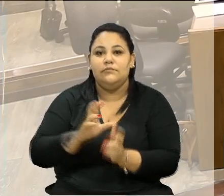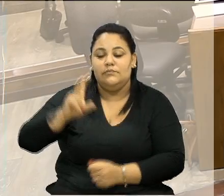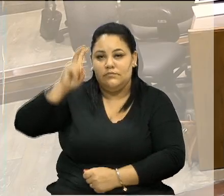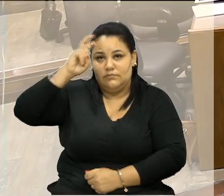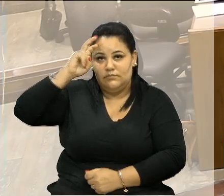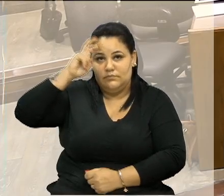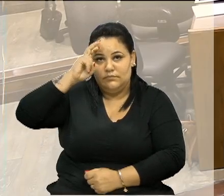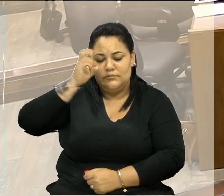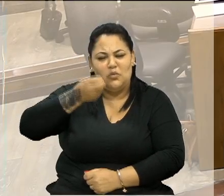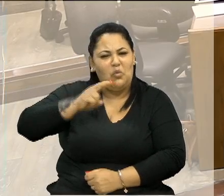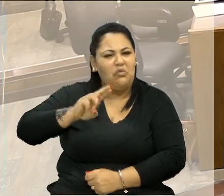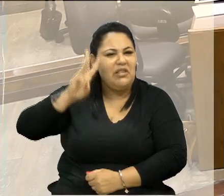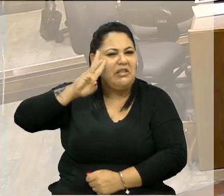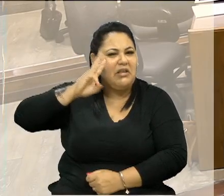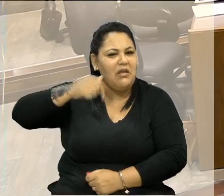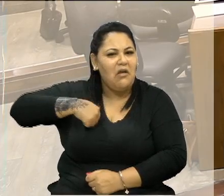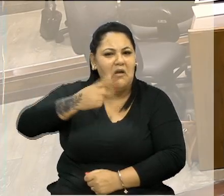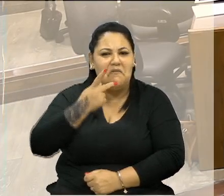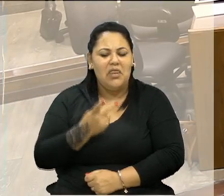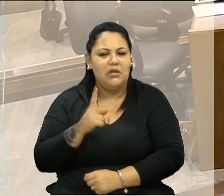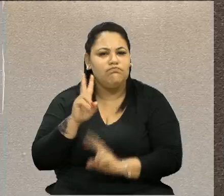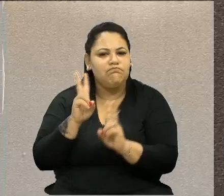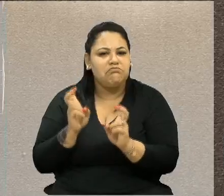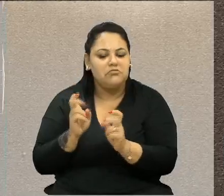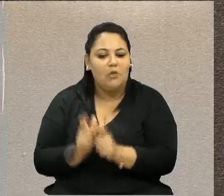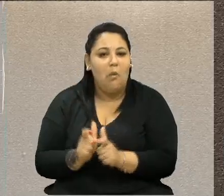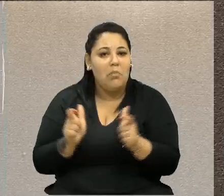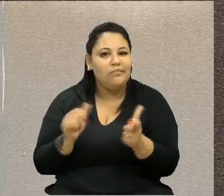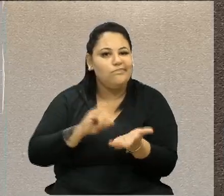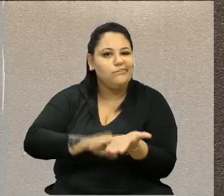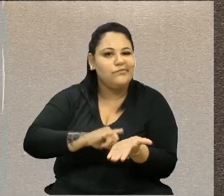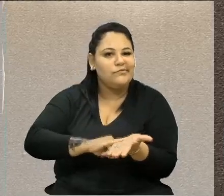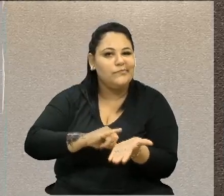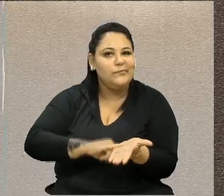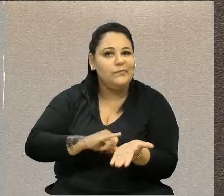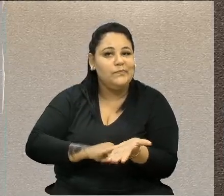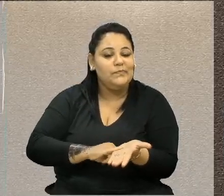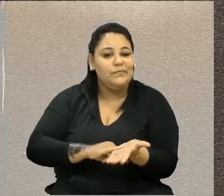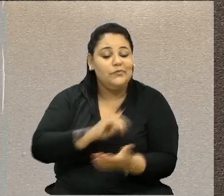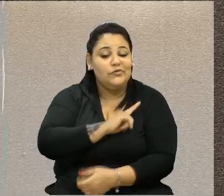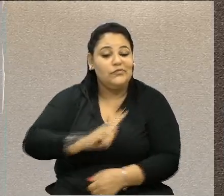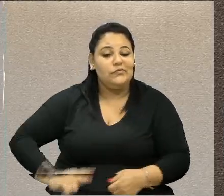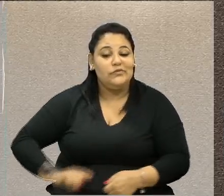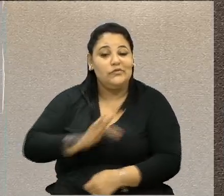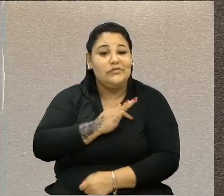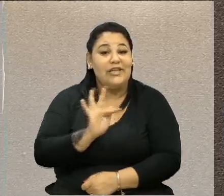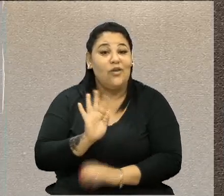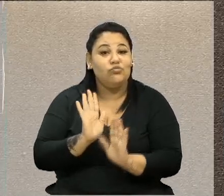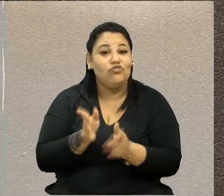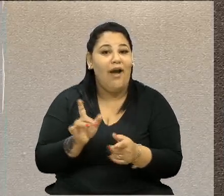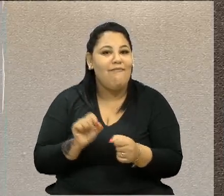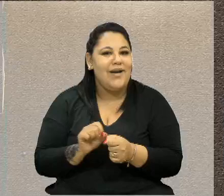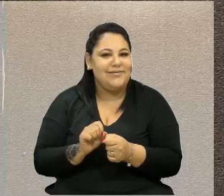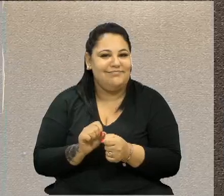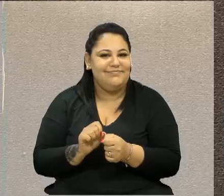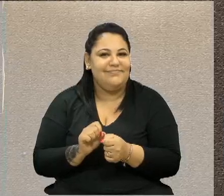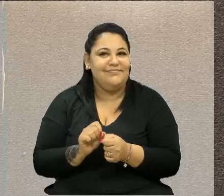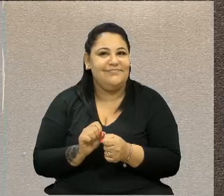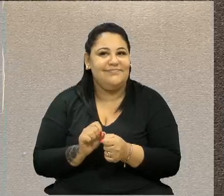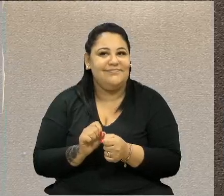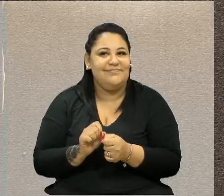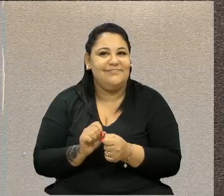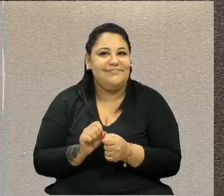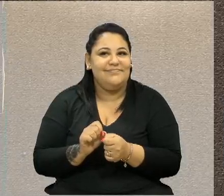terça-feira, fiz uma fala sobre o aumento de impostos que o governo federal está fazendo na parte de